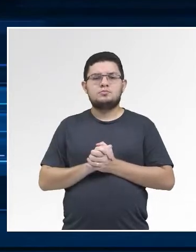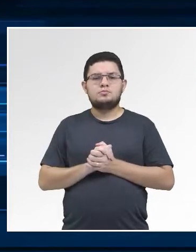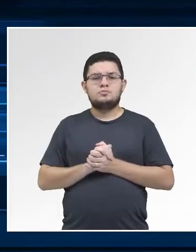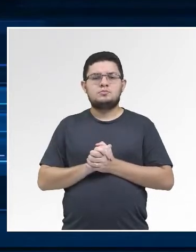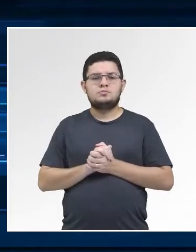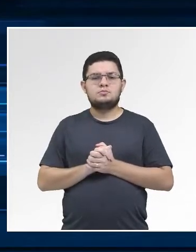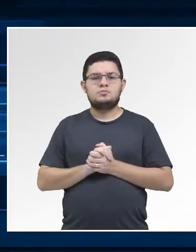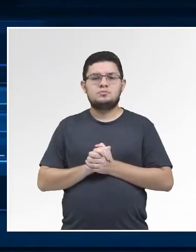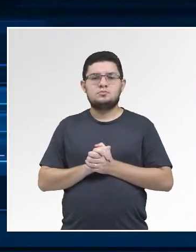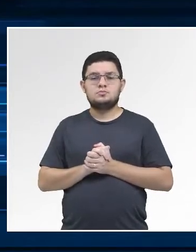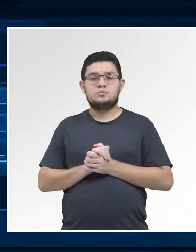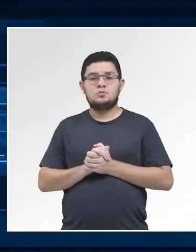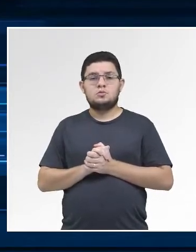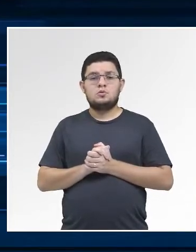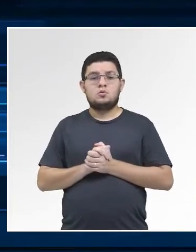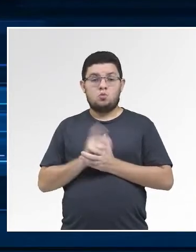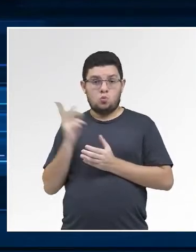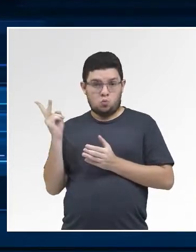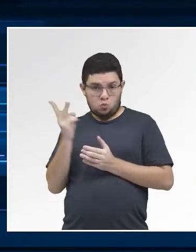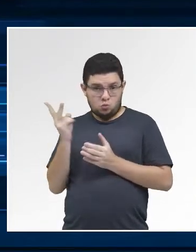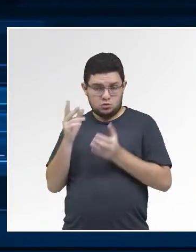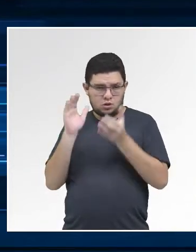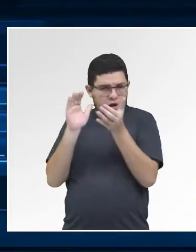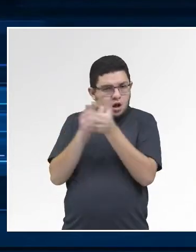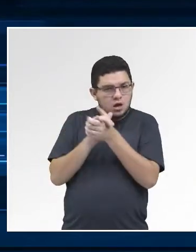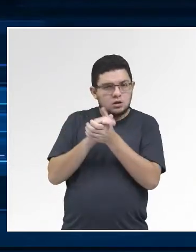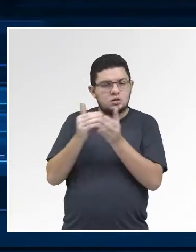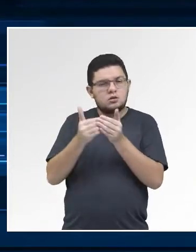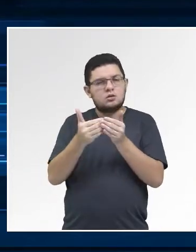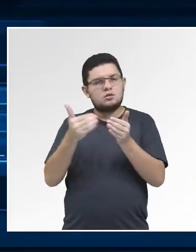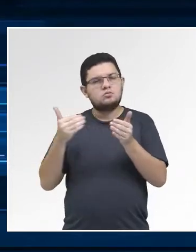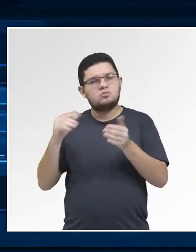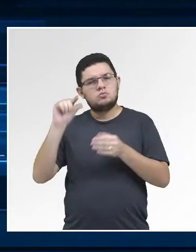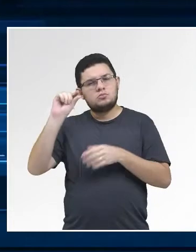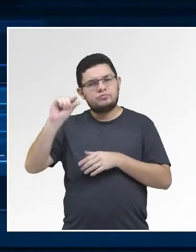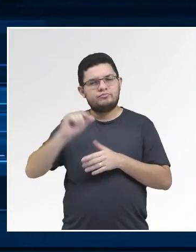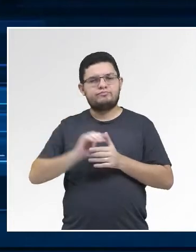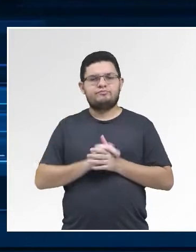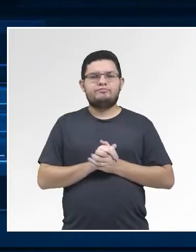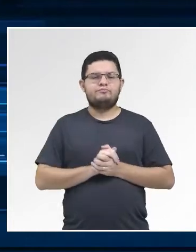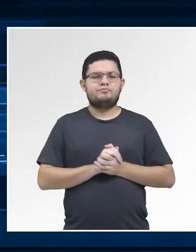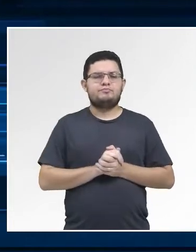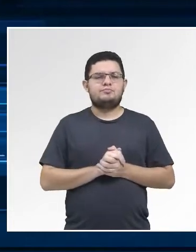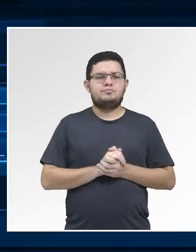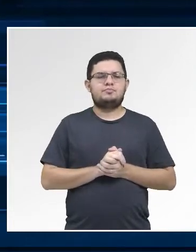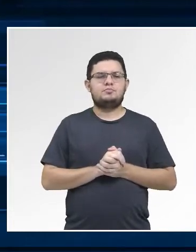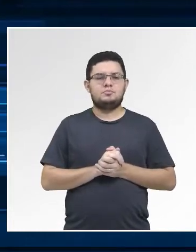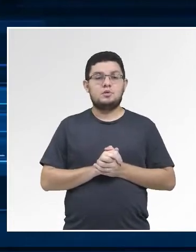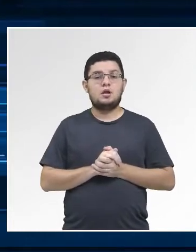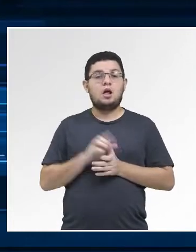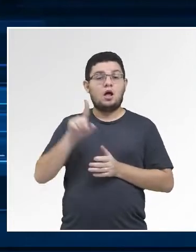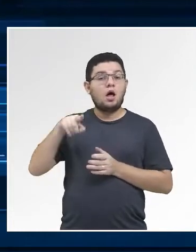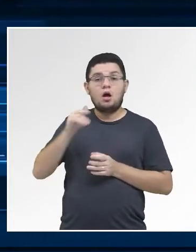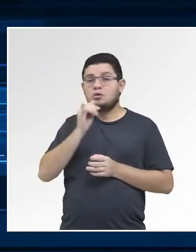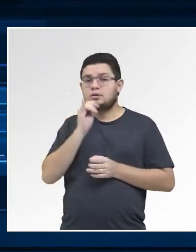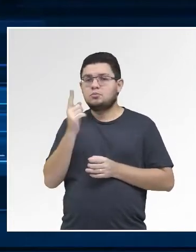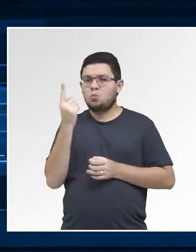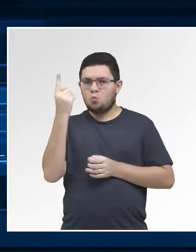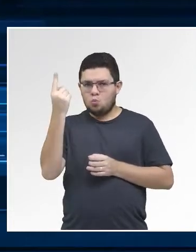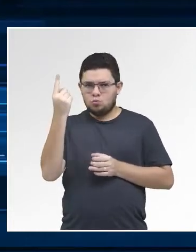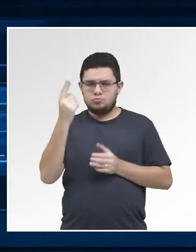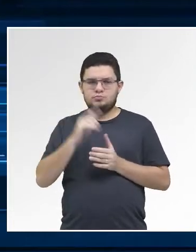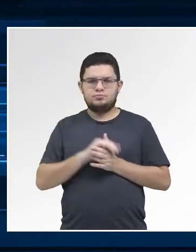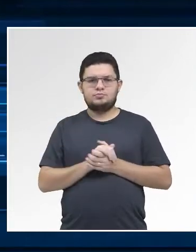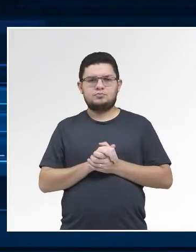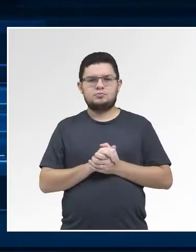months ago, algum tempo atrás, né, eles se casaram. Tá bom? Então esse aí foi um dos exemplos, né, que você pode utilizar